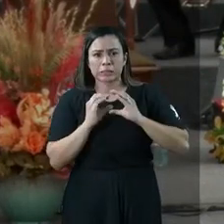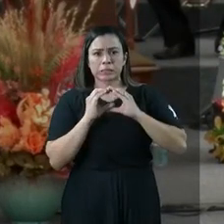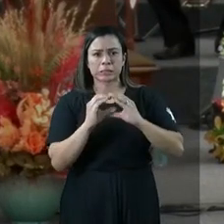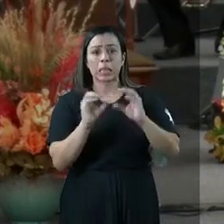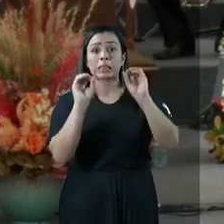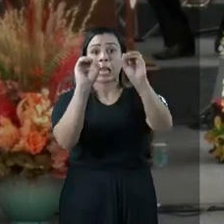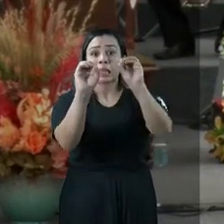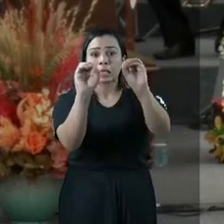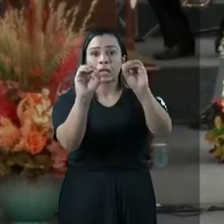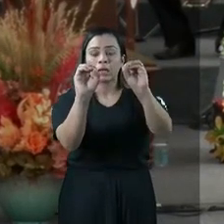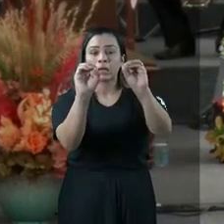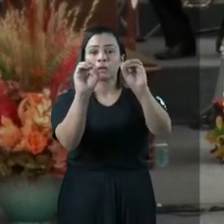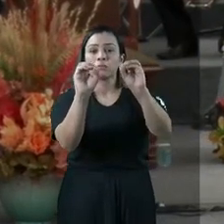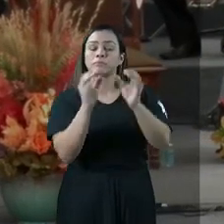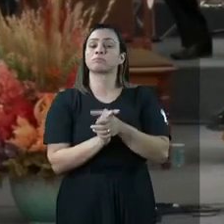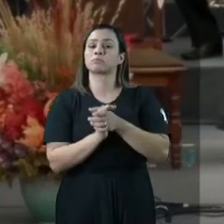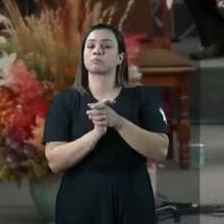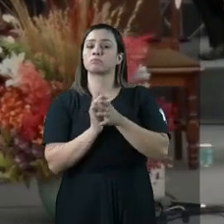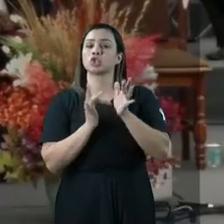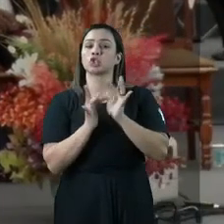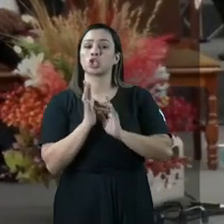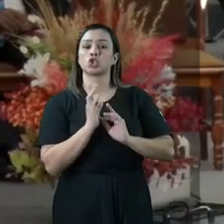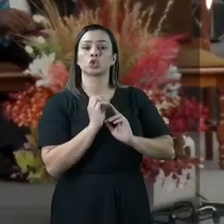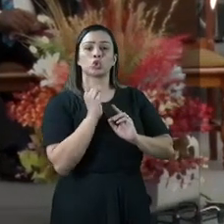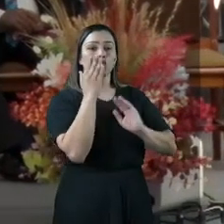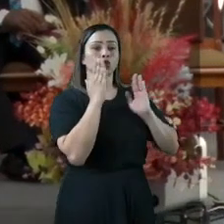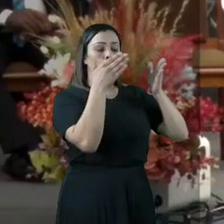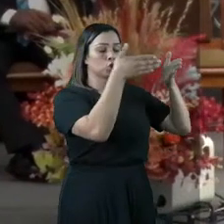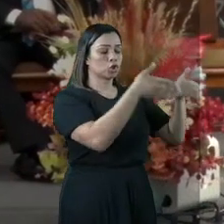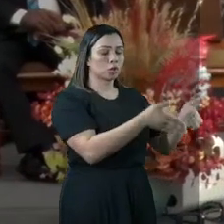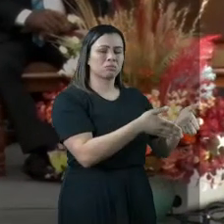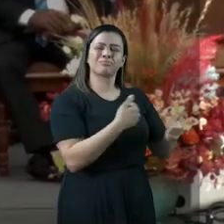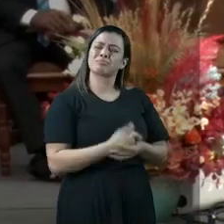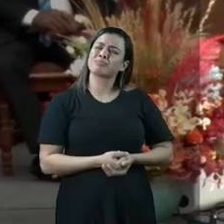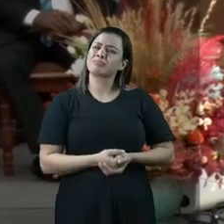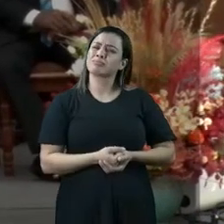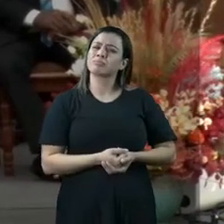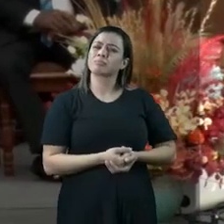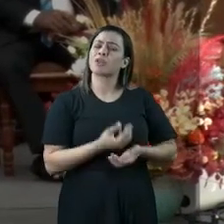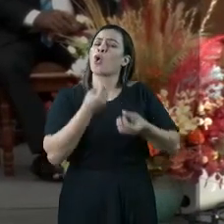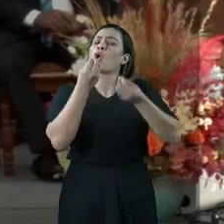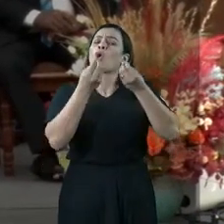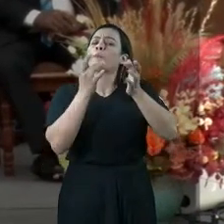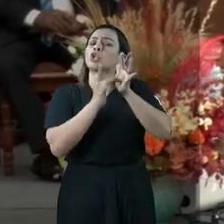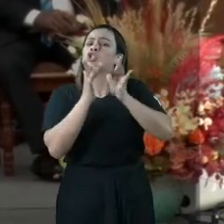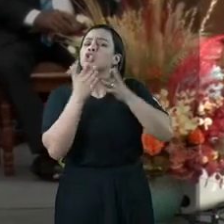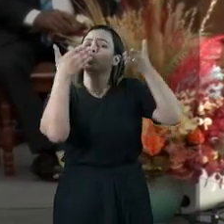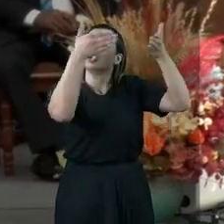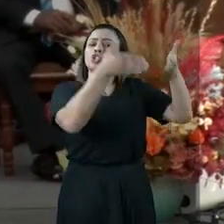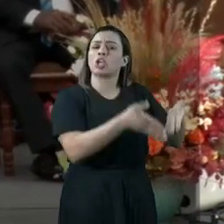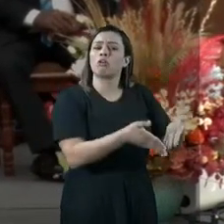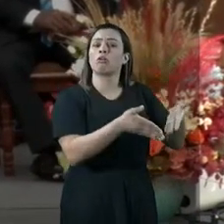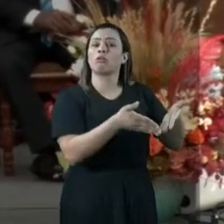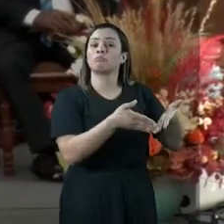frustrado? Pergunta para ele. Como é que o Rei da Glória entra na história de um camarada que não pescou nada? Vivia da pesca,